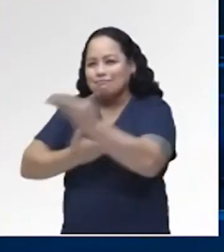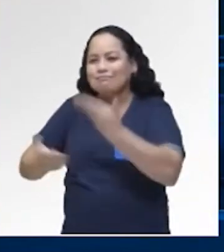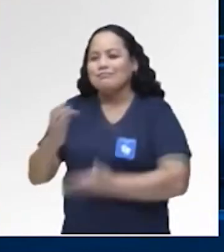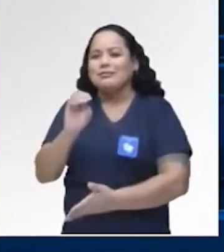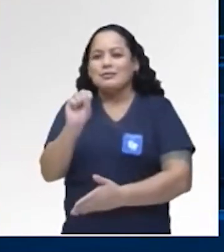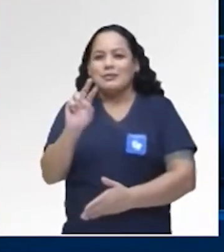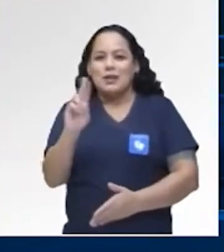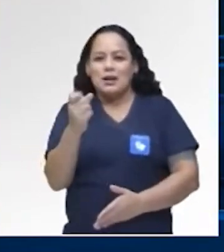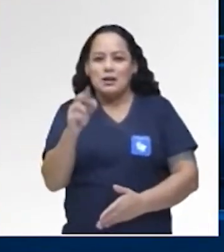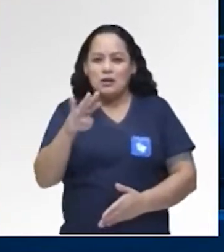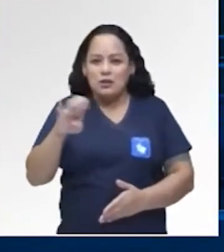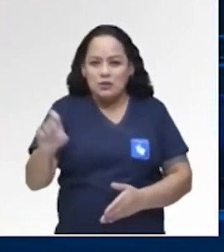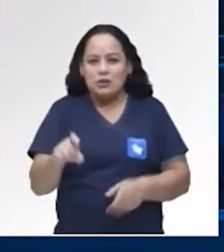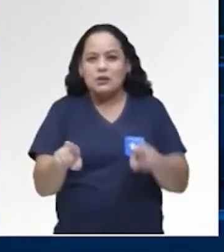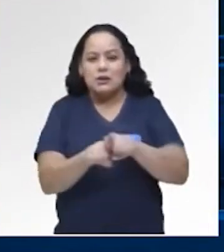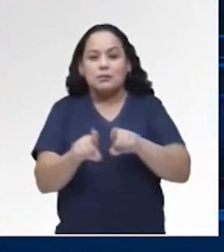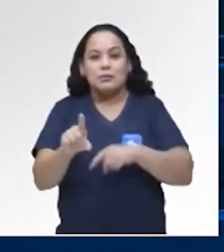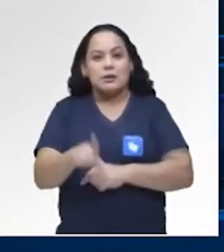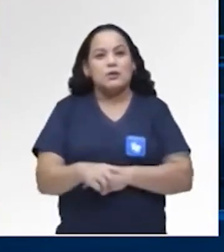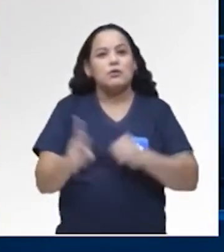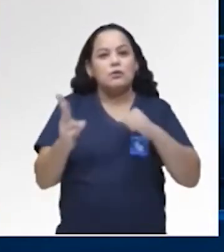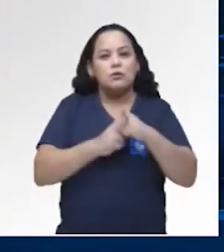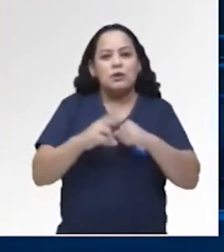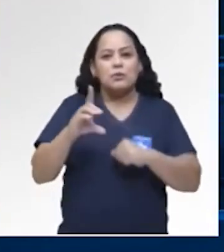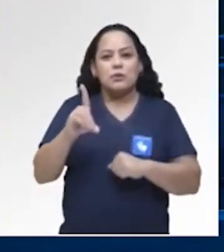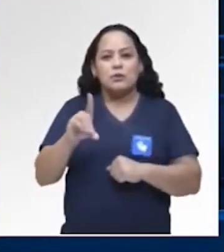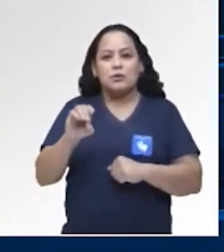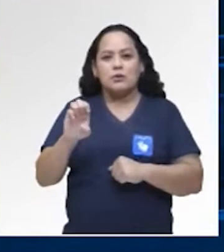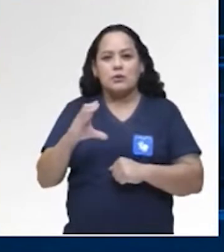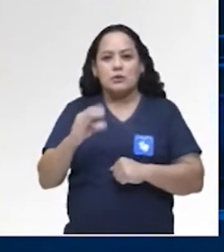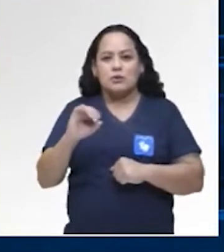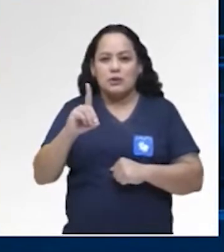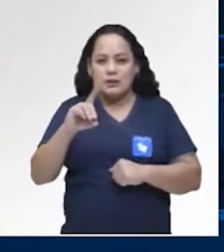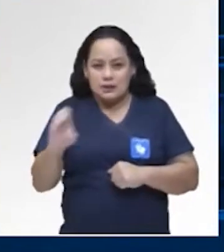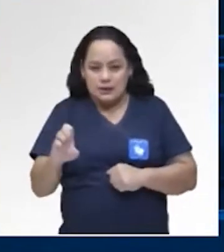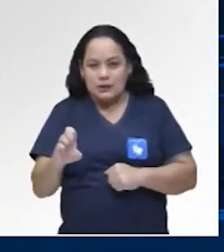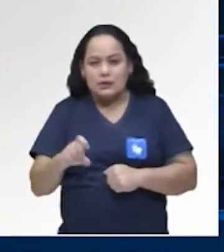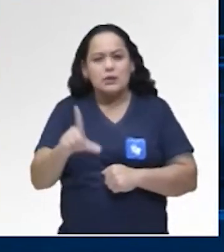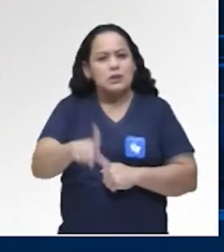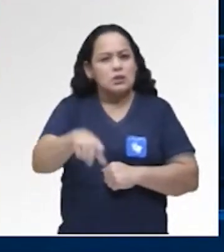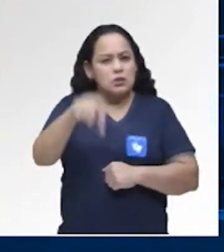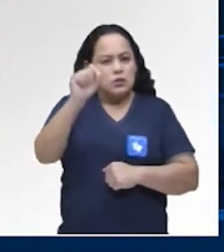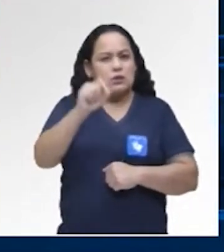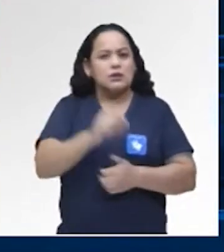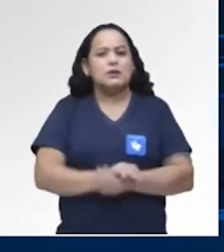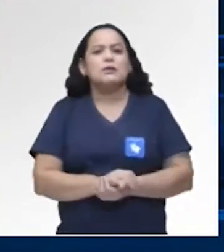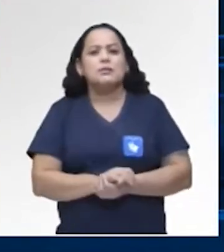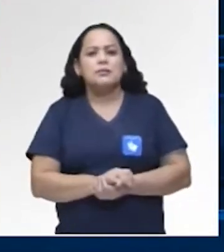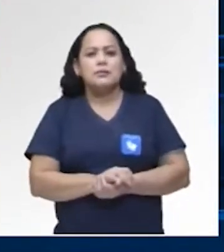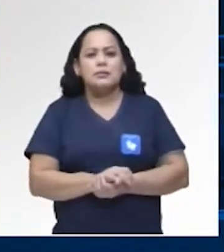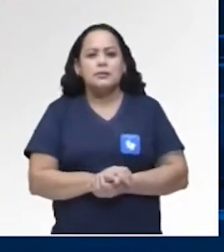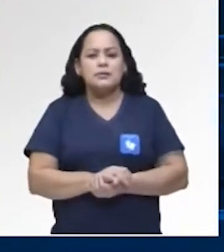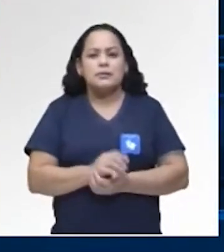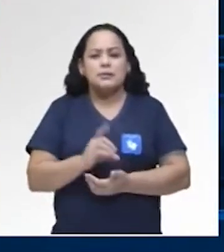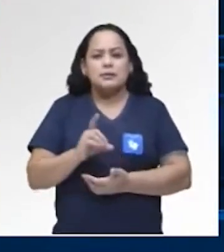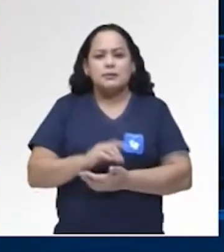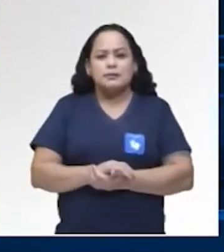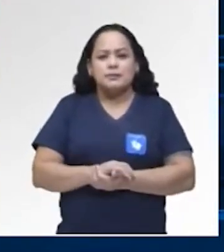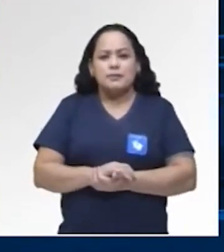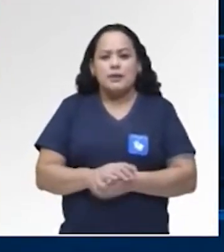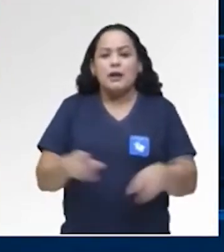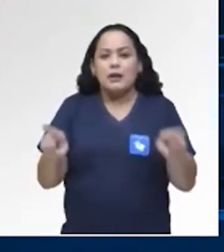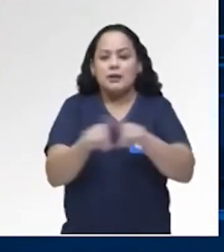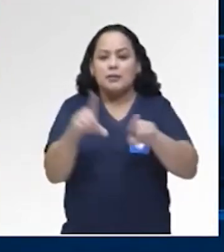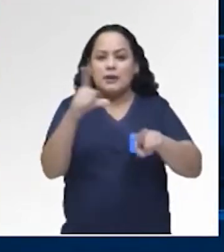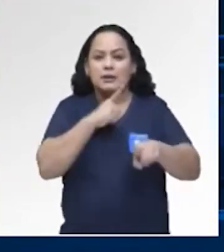Aí nós temos o verbo decide, que é decidir, é uma palavra cognata, né? Se parece com outro em língua portuguesa. Aí nós